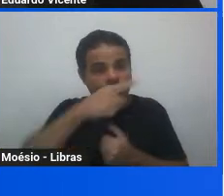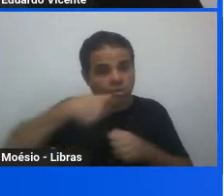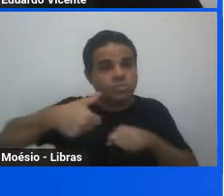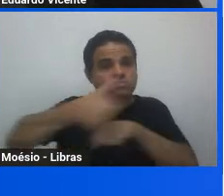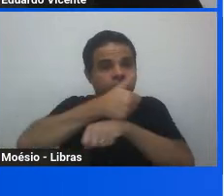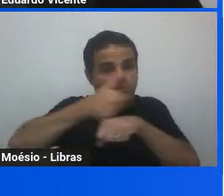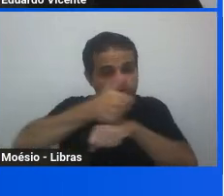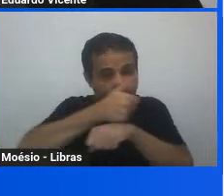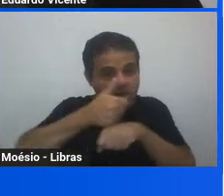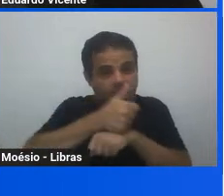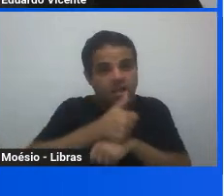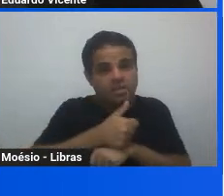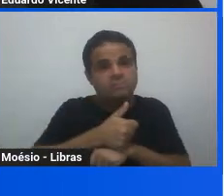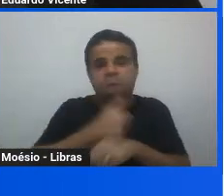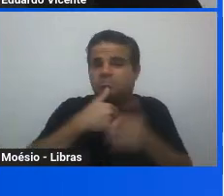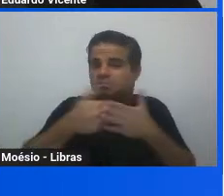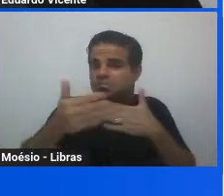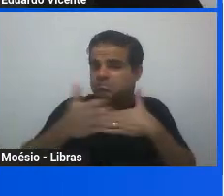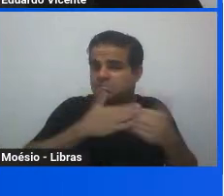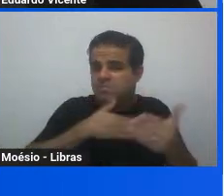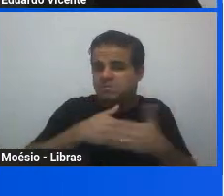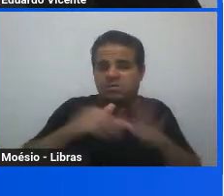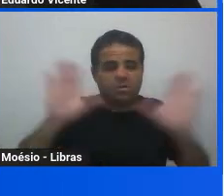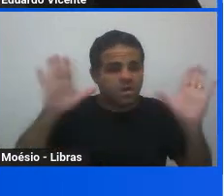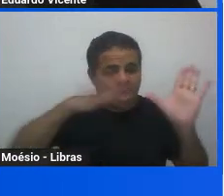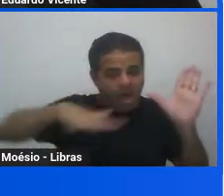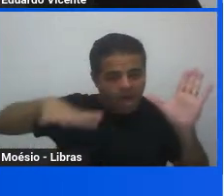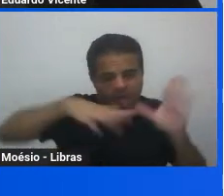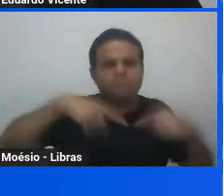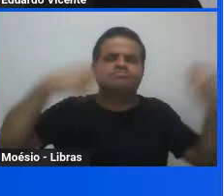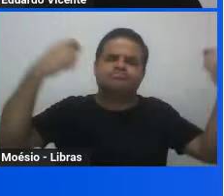profissionais, independente da área, precisamos